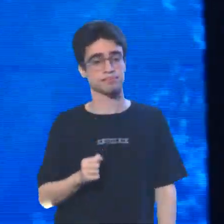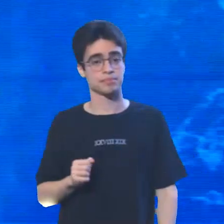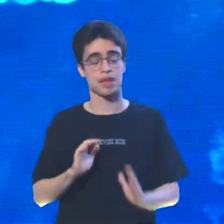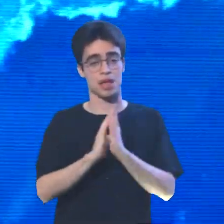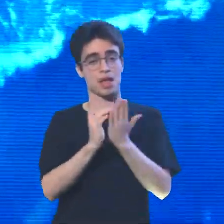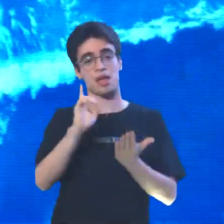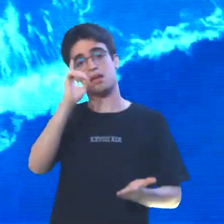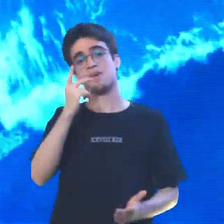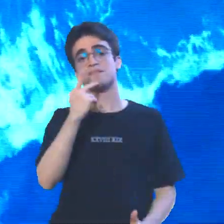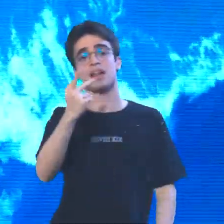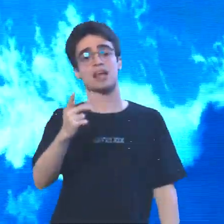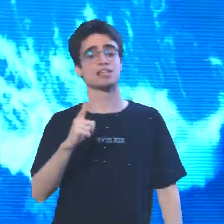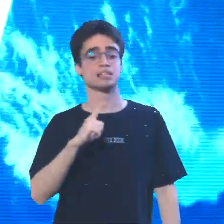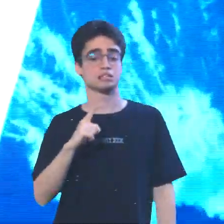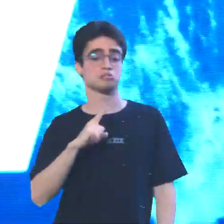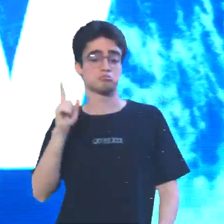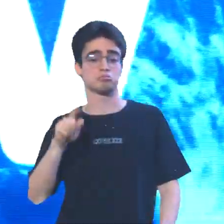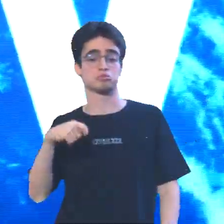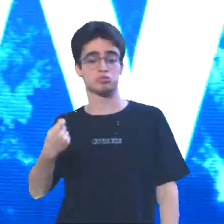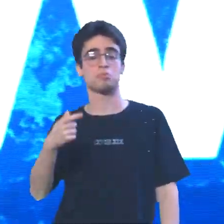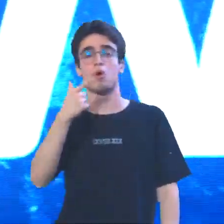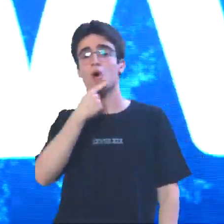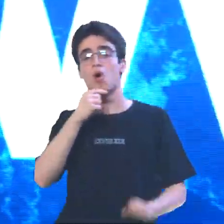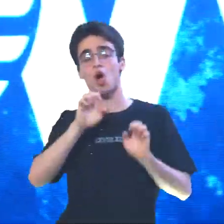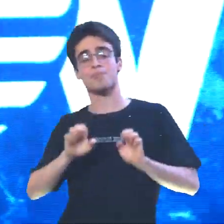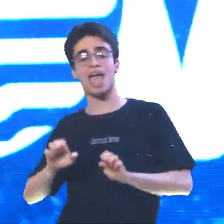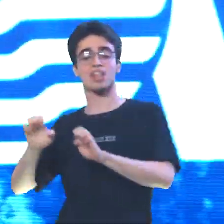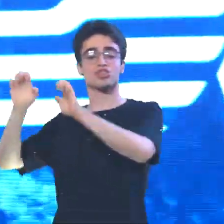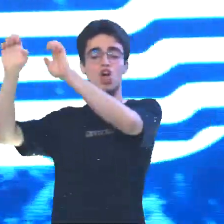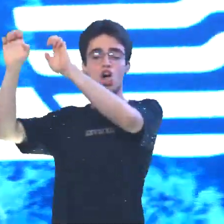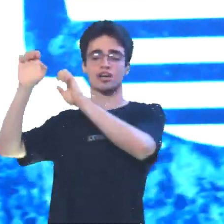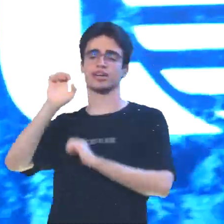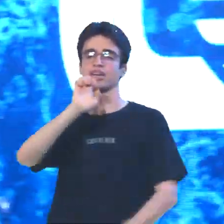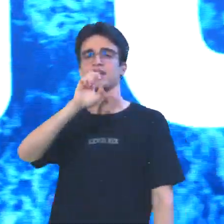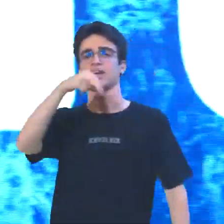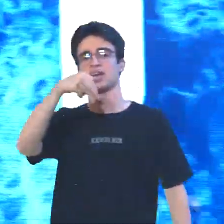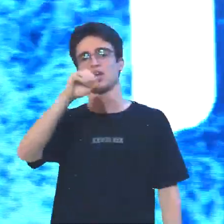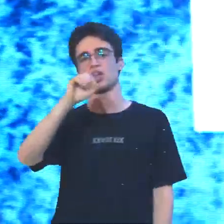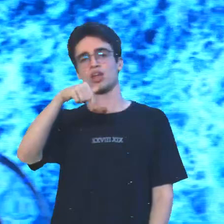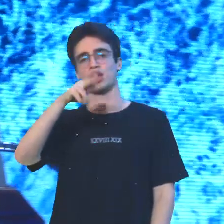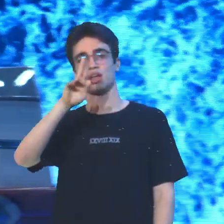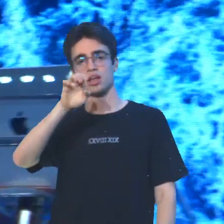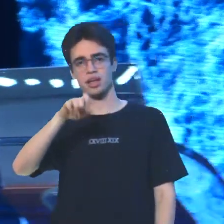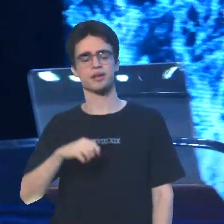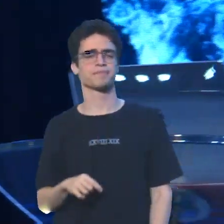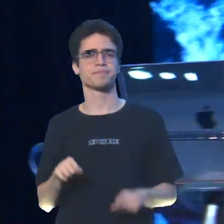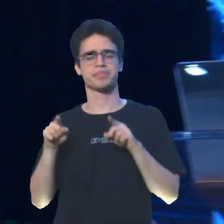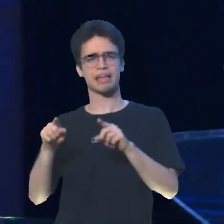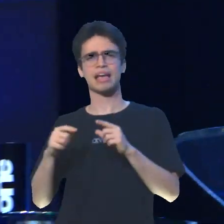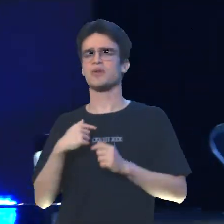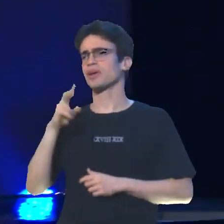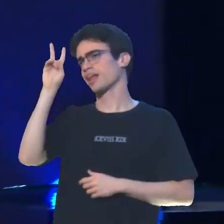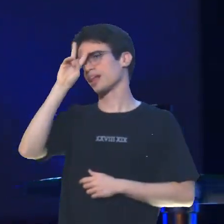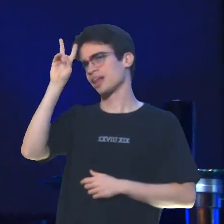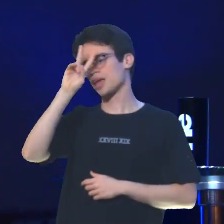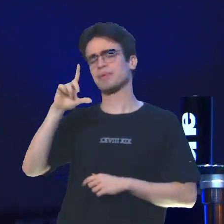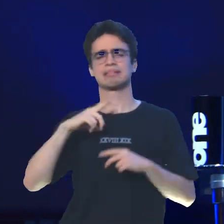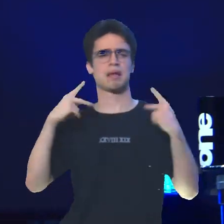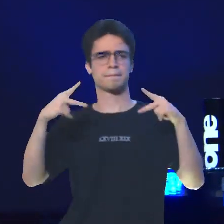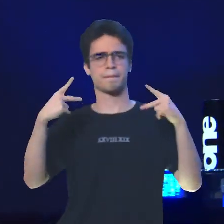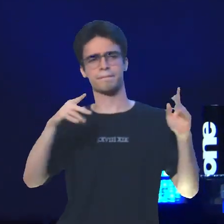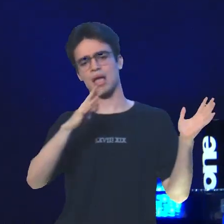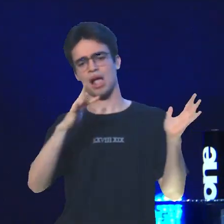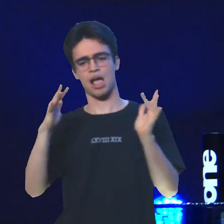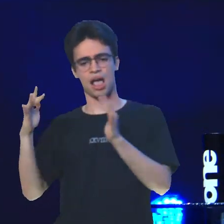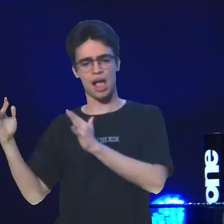de Deus vai falar lá, um dos heróis da fé é Enoque. Eu lembro um dia que a gente estava tendo essa série de mensagens no